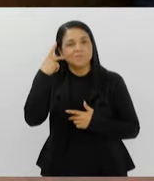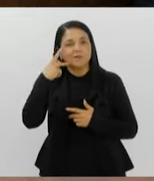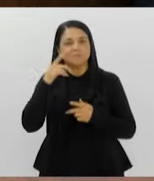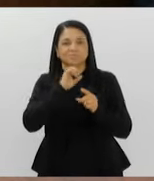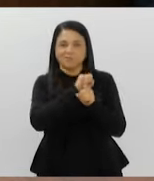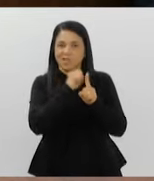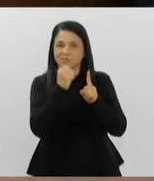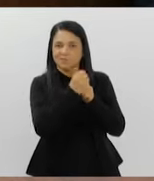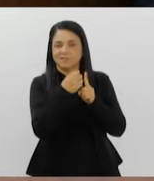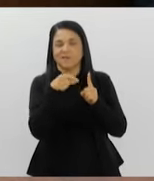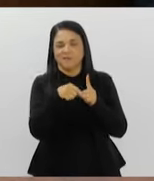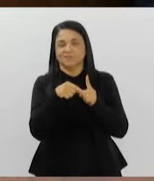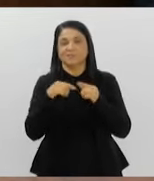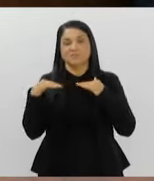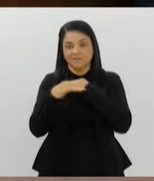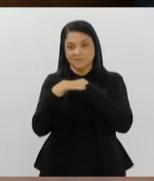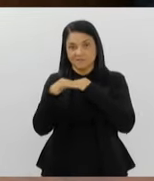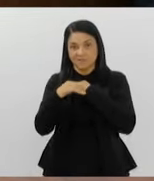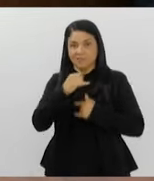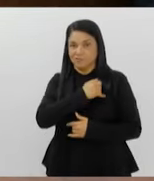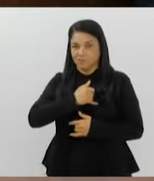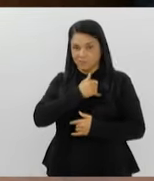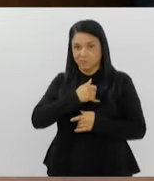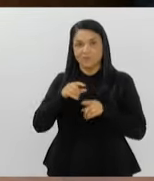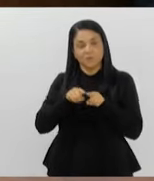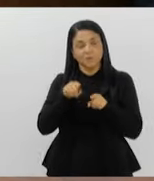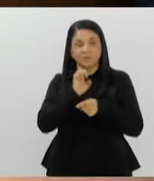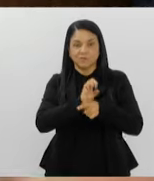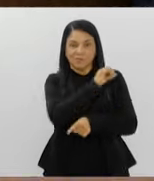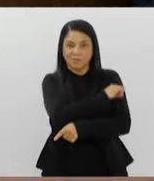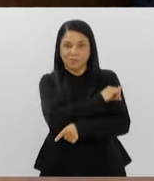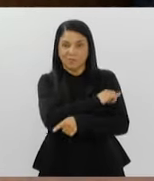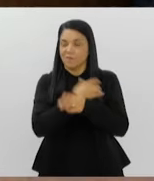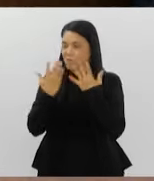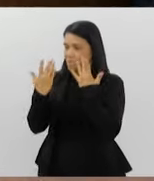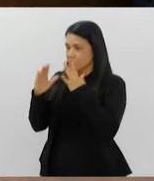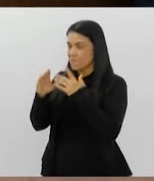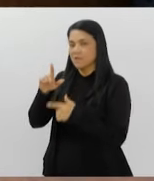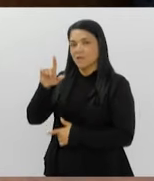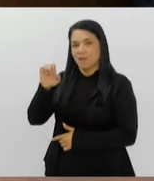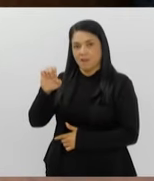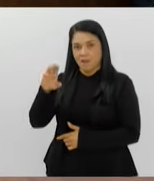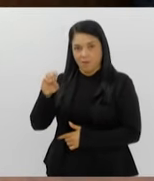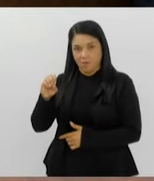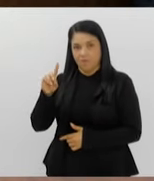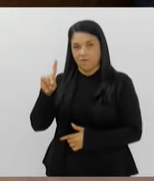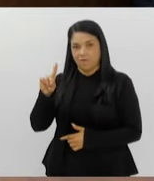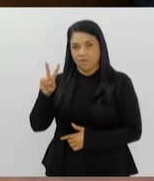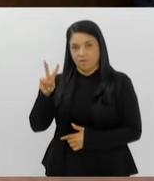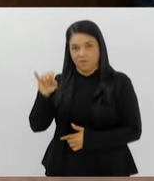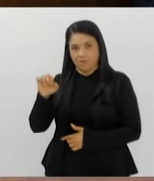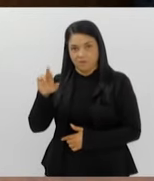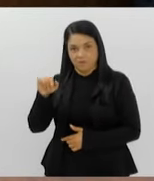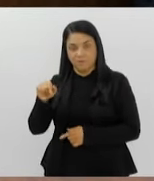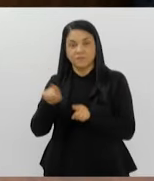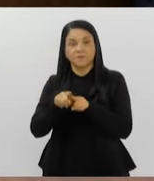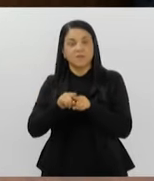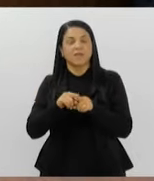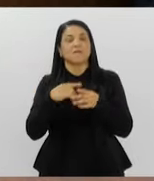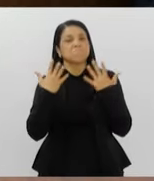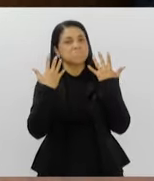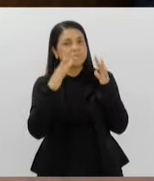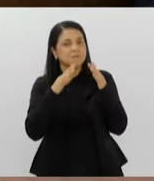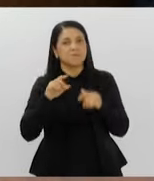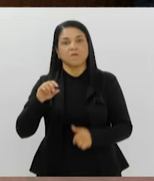sociedade, não só da sua cidade, mas do Estado como um todo. Parabéns ao Léo Vieira, parabéns também ao Valdeci